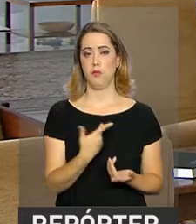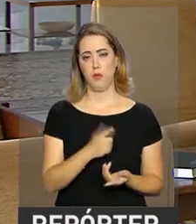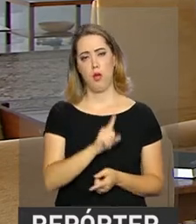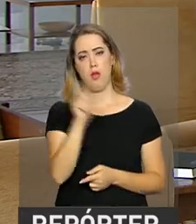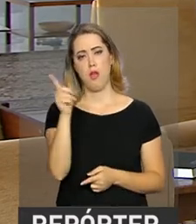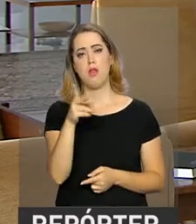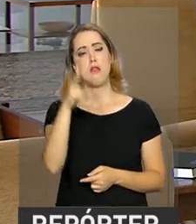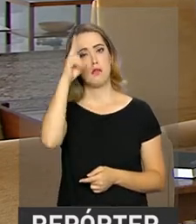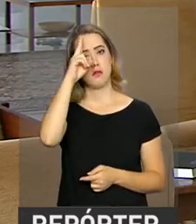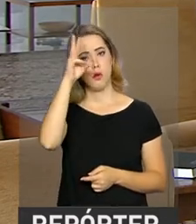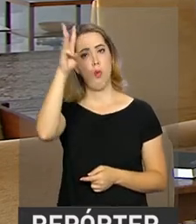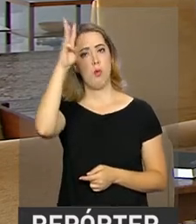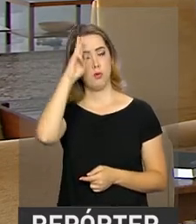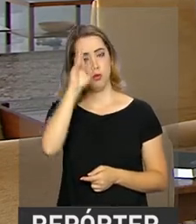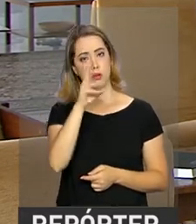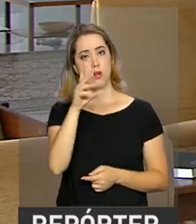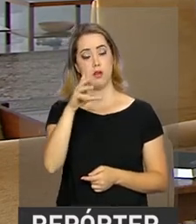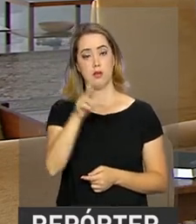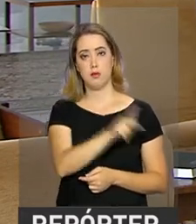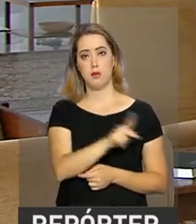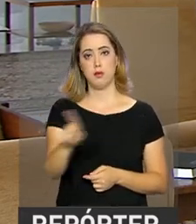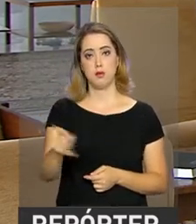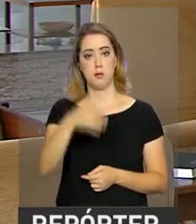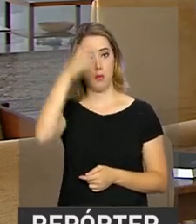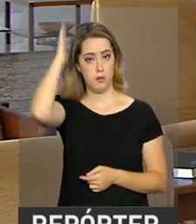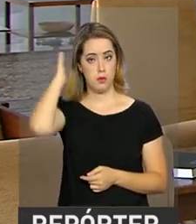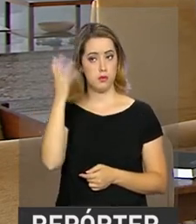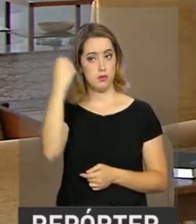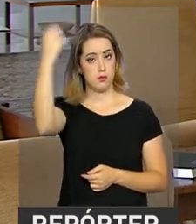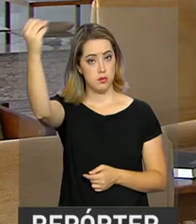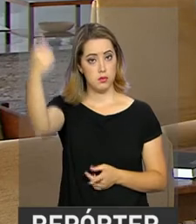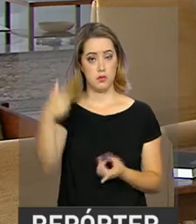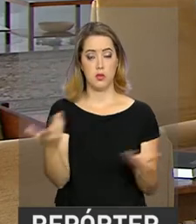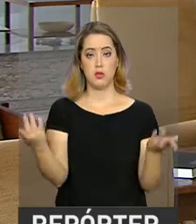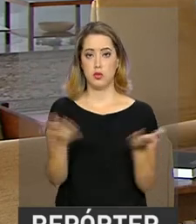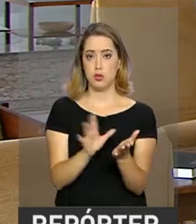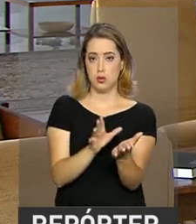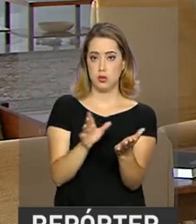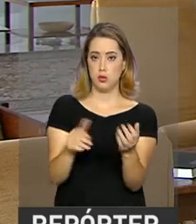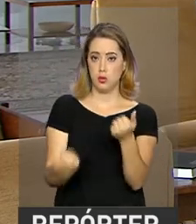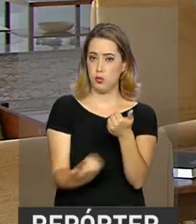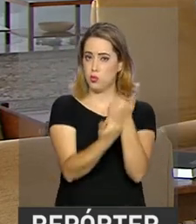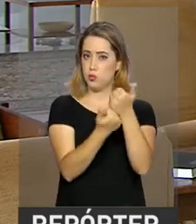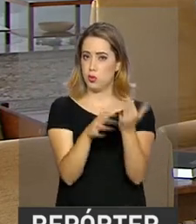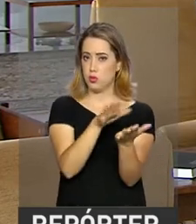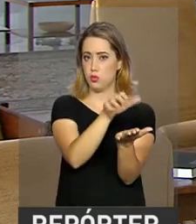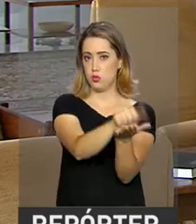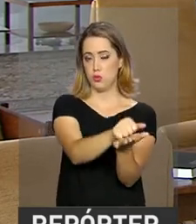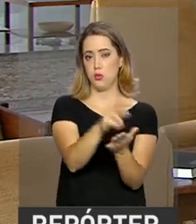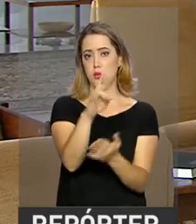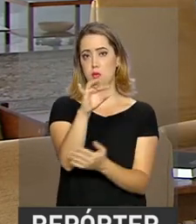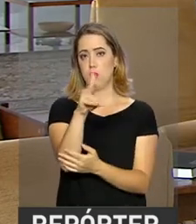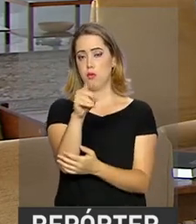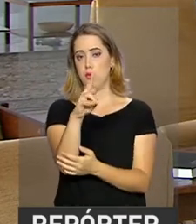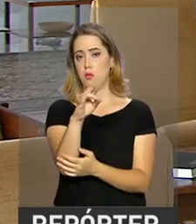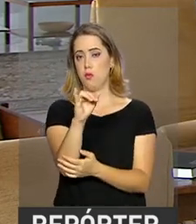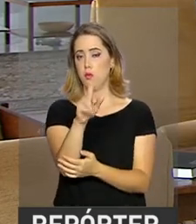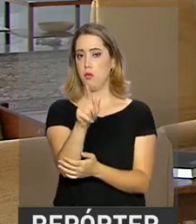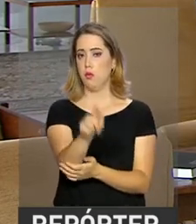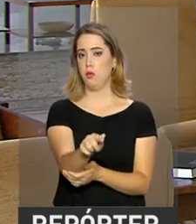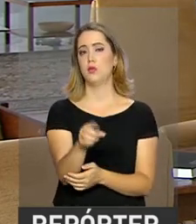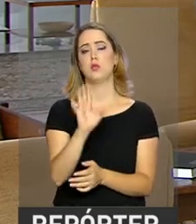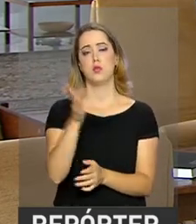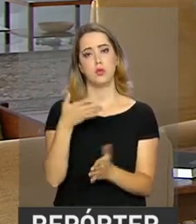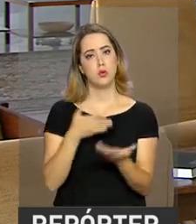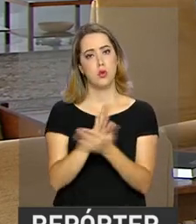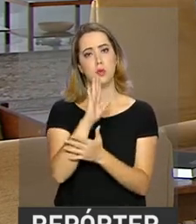segunda e terça feira quem assumiu a presidência do país foi o presidente da câmara dos deputados rodrigo maia ele sancionou ontem o orçamento da união